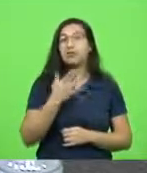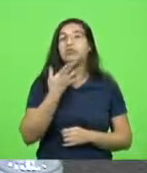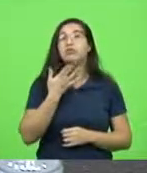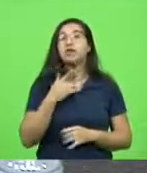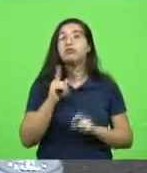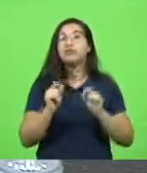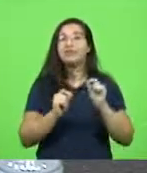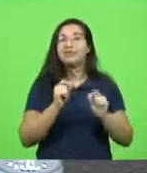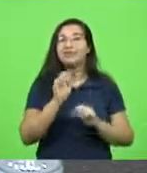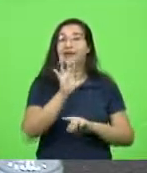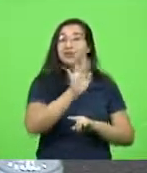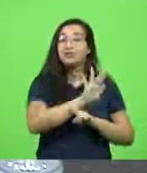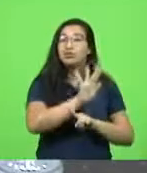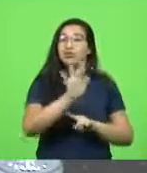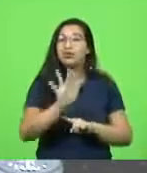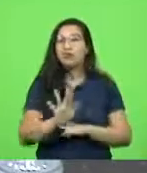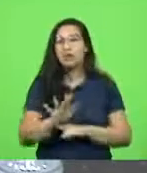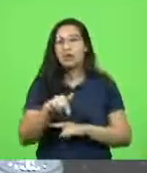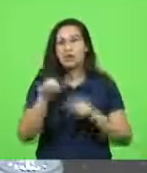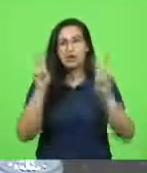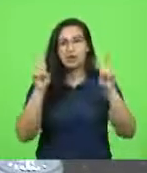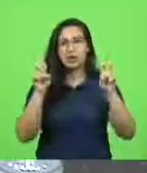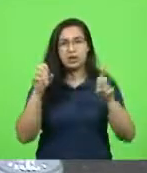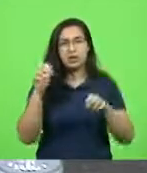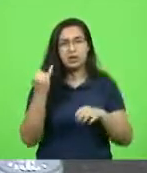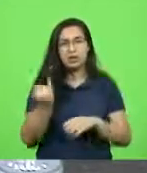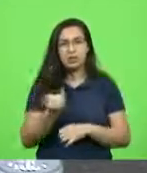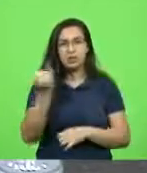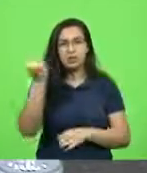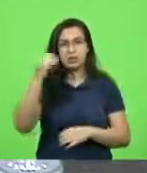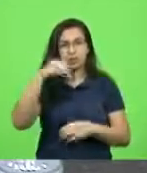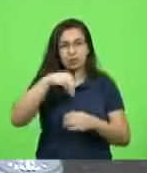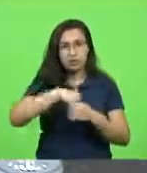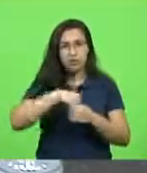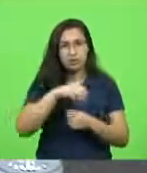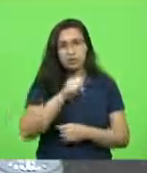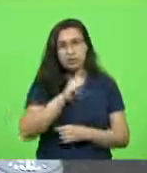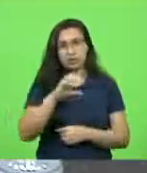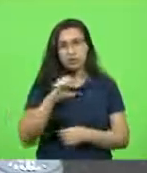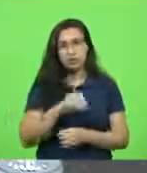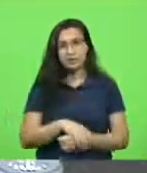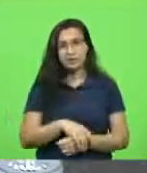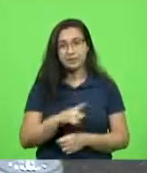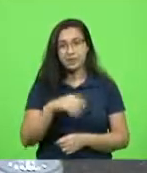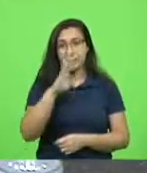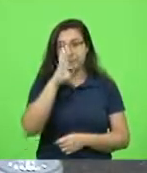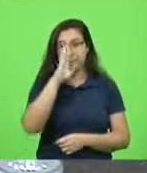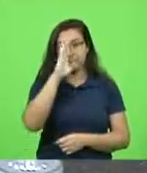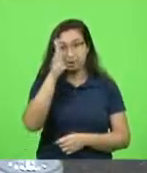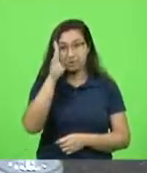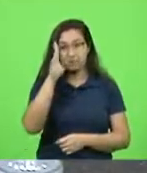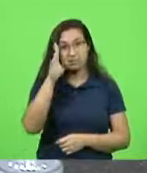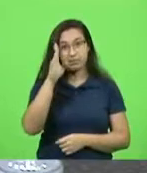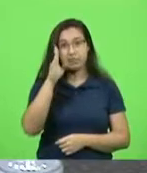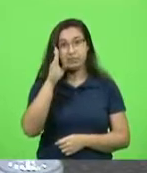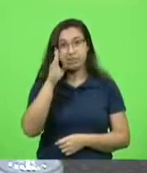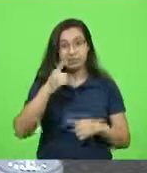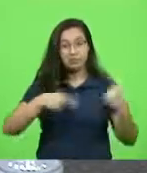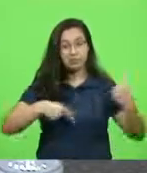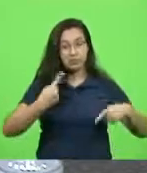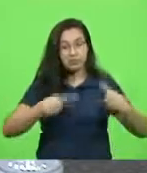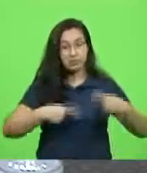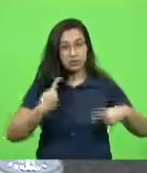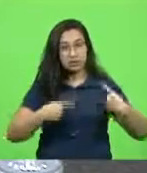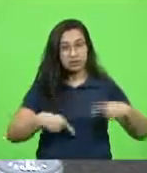faltas importantes do nosso estado e eu penso que essa seja uma das principais pasta principais debates